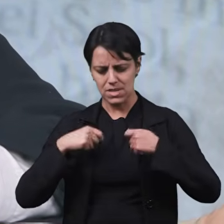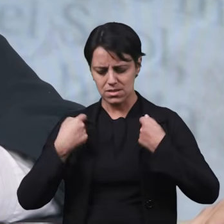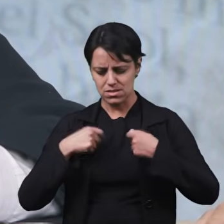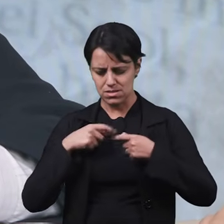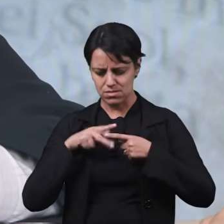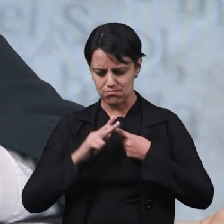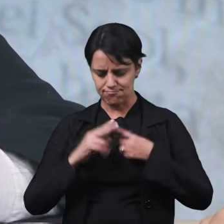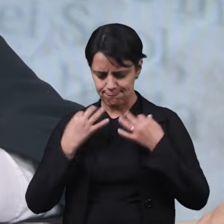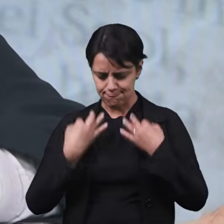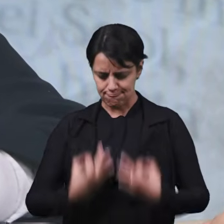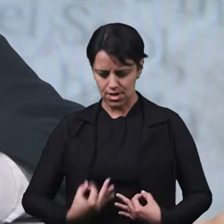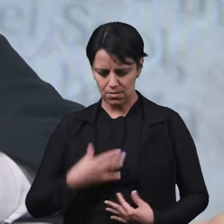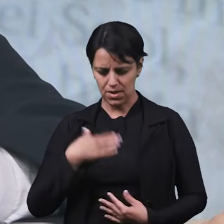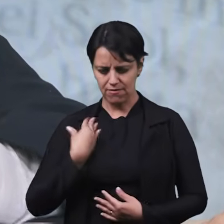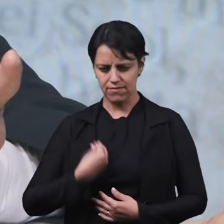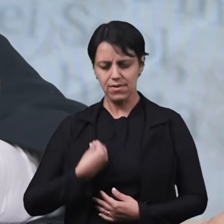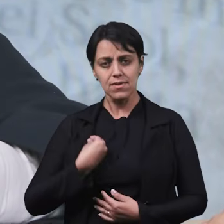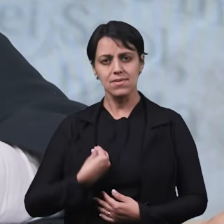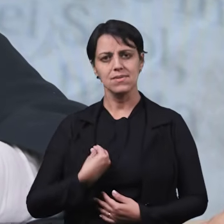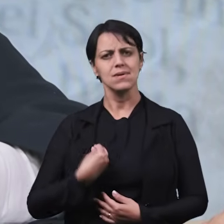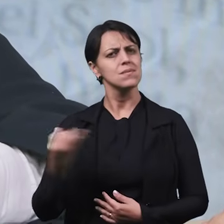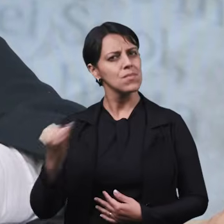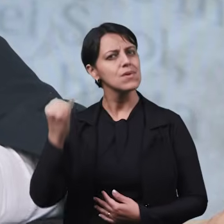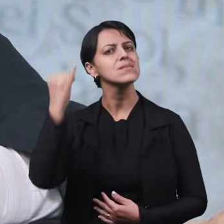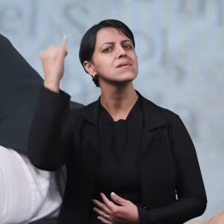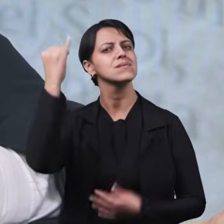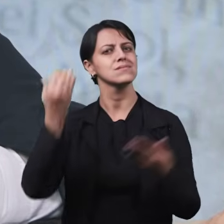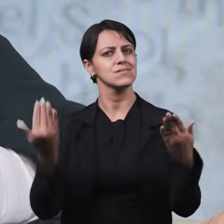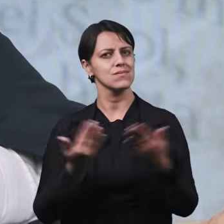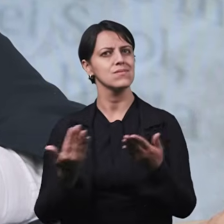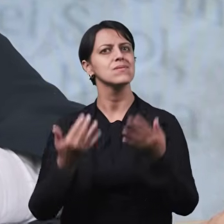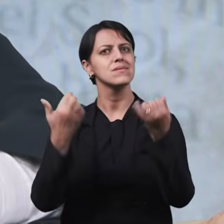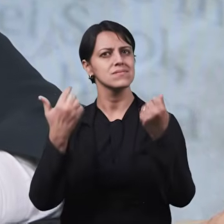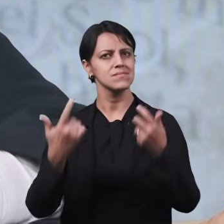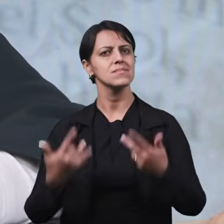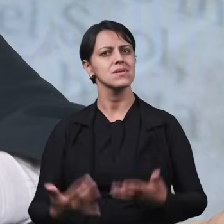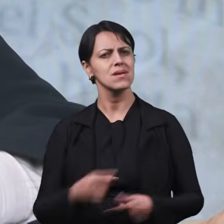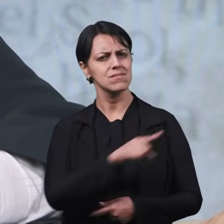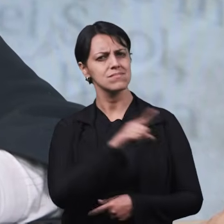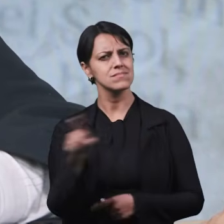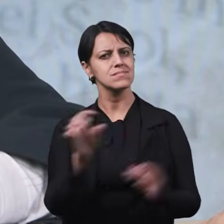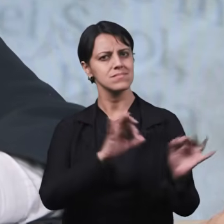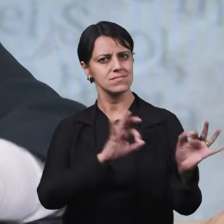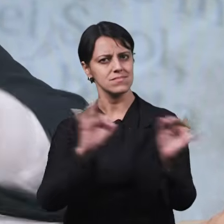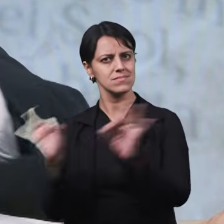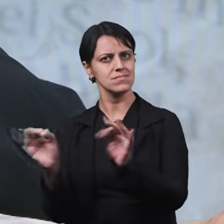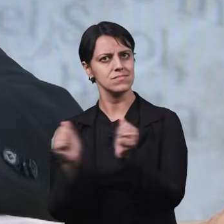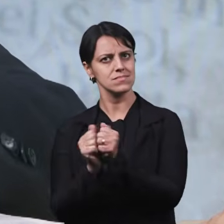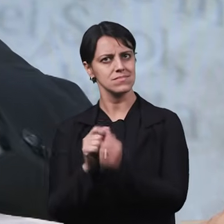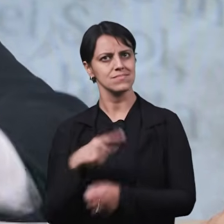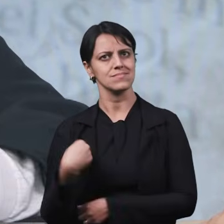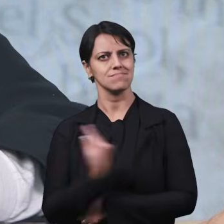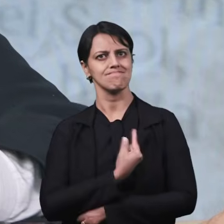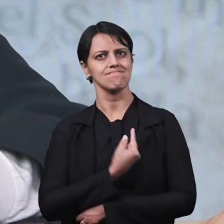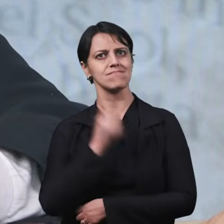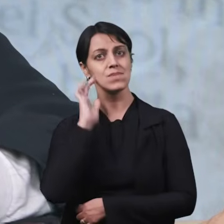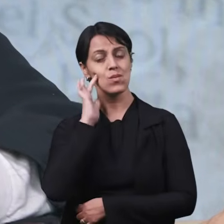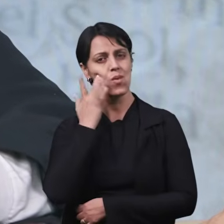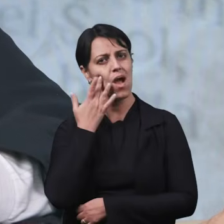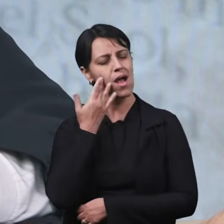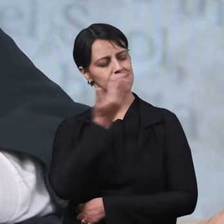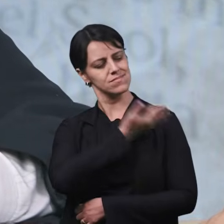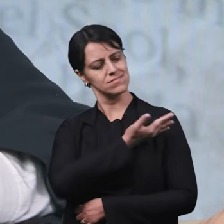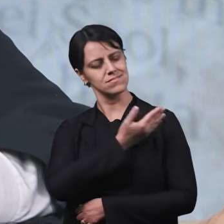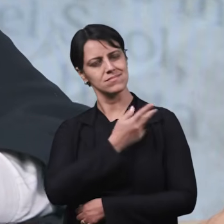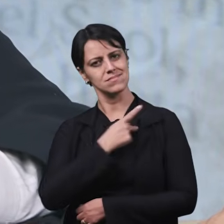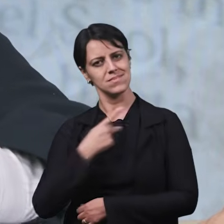na vida do ser humano. Acho que isso é importante a gente focar hoje para aquele que estiver assistindo o programa conosco. Eu acho que nosso querido